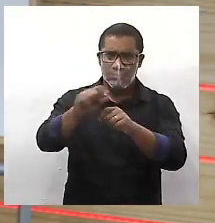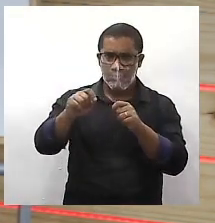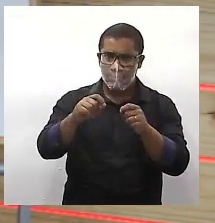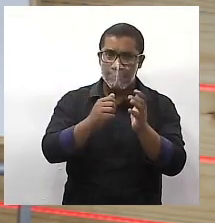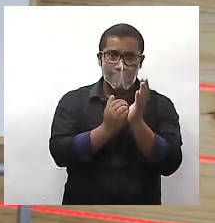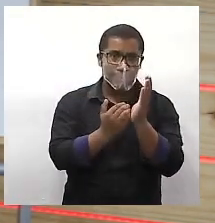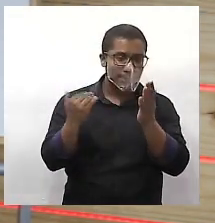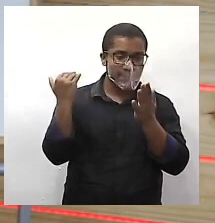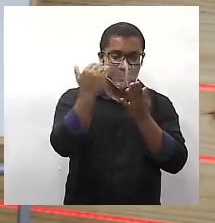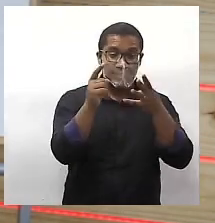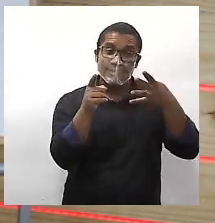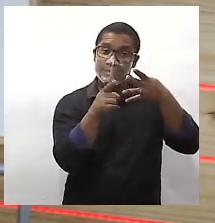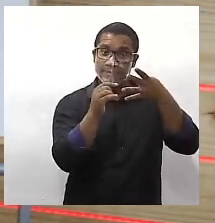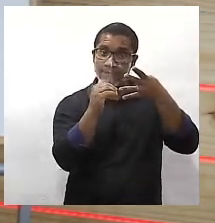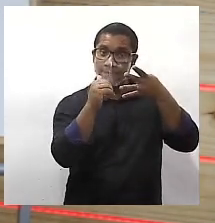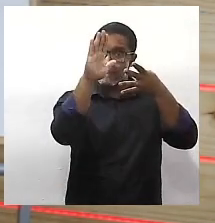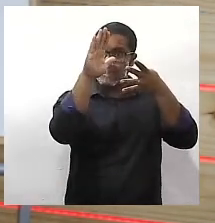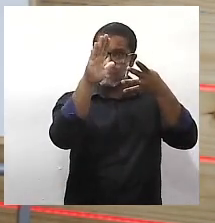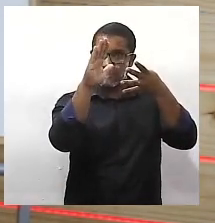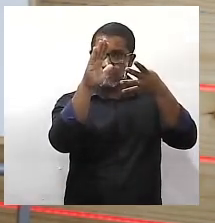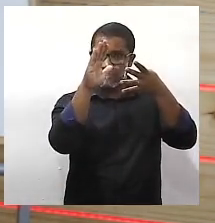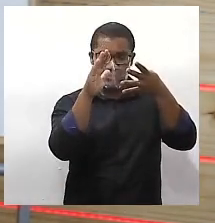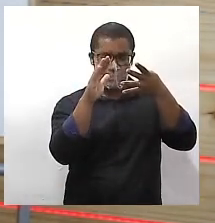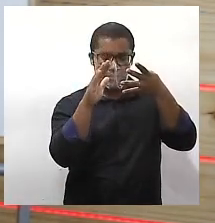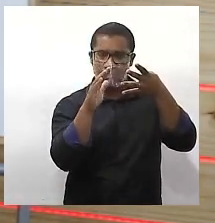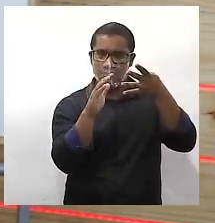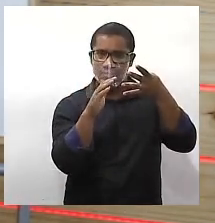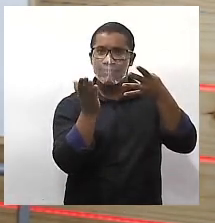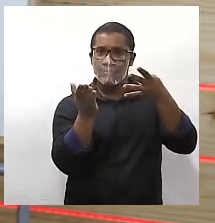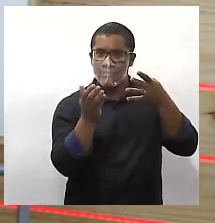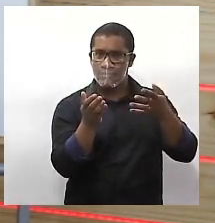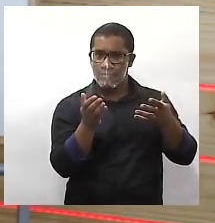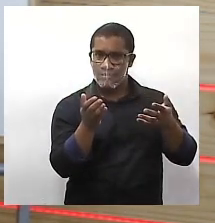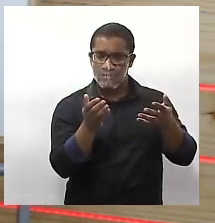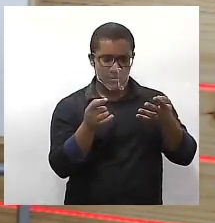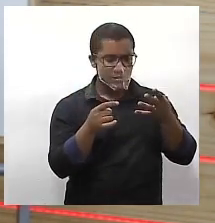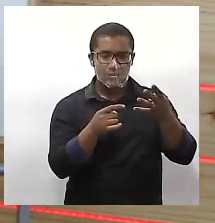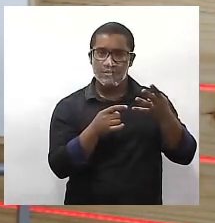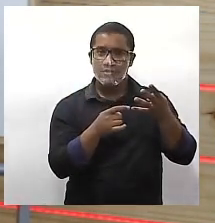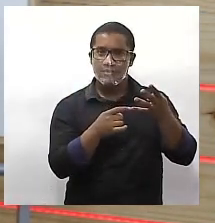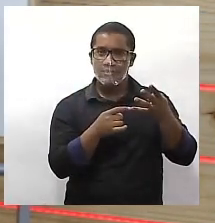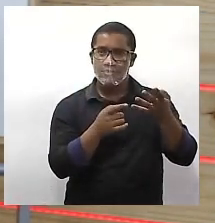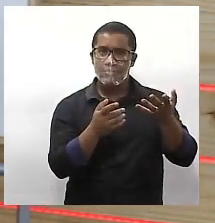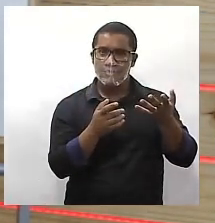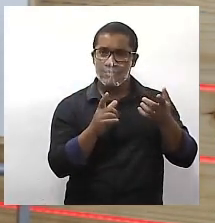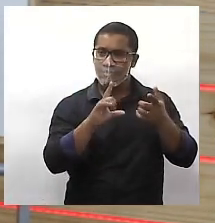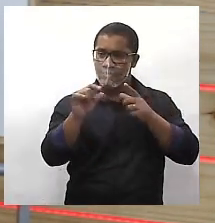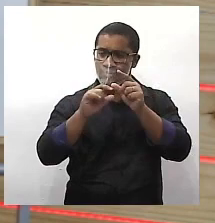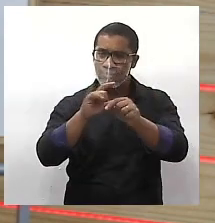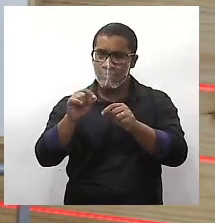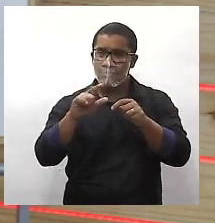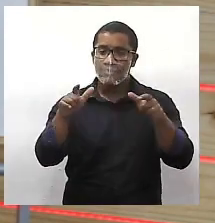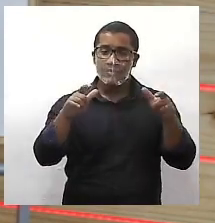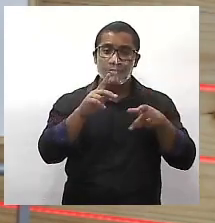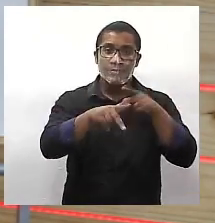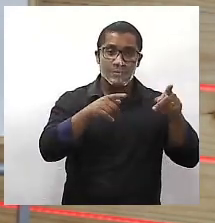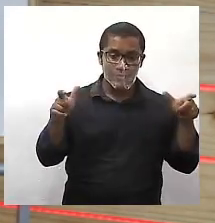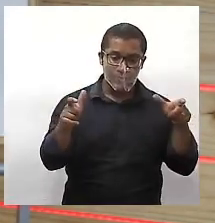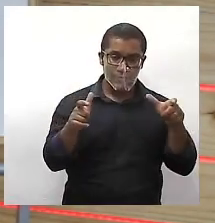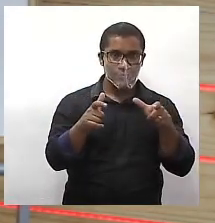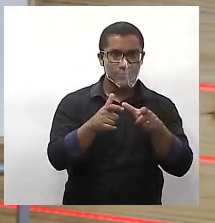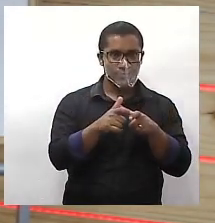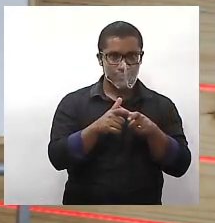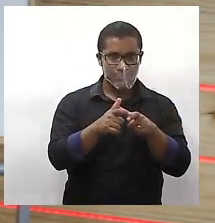é maior do que a entrada. Veja, se a saída é maior do que a entrada, essa população cai. Toma cuidado